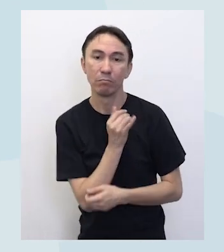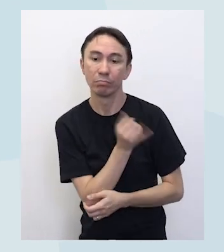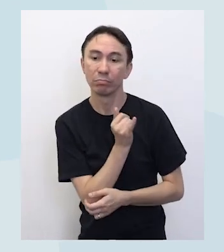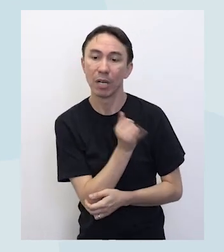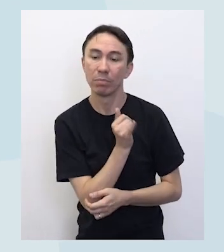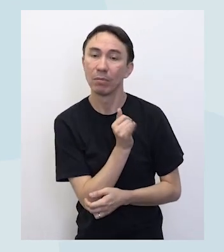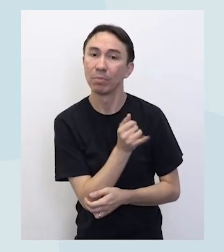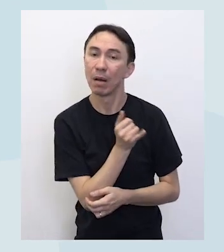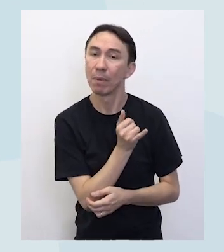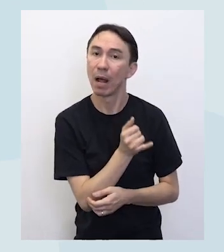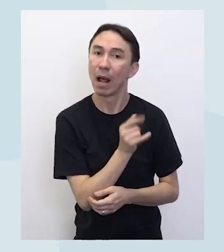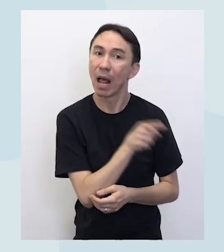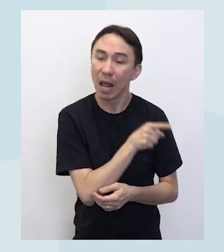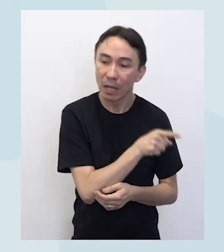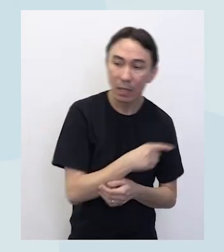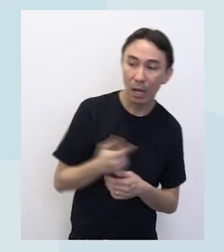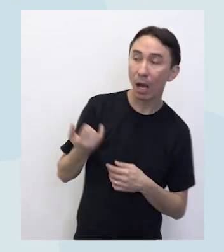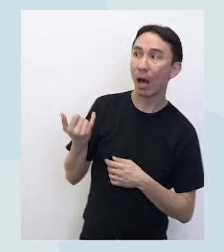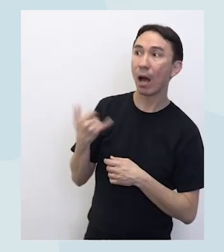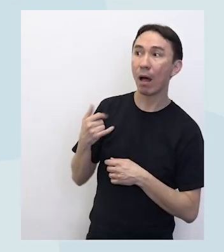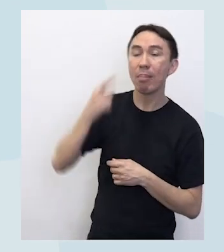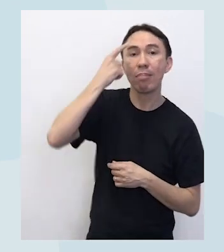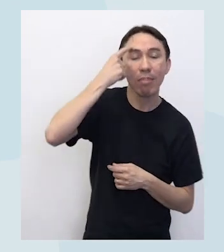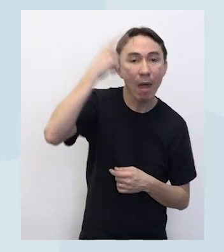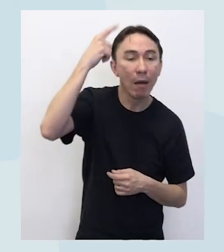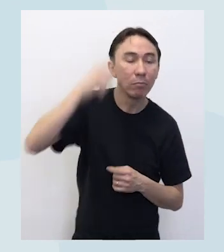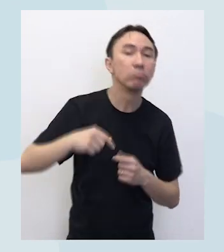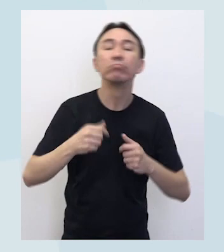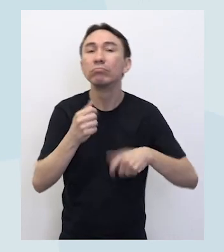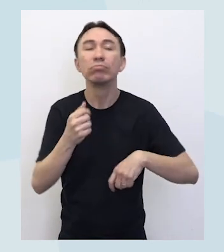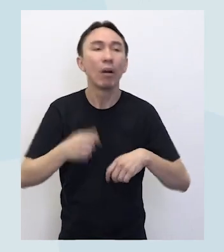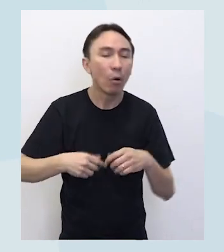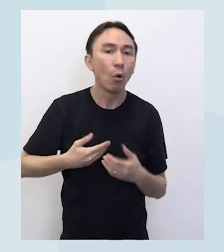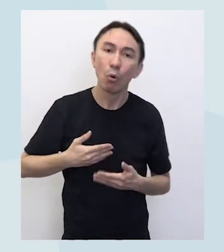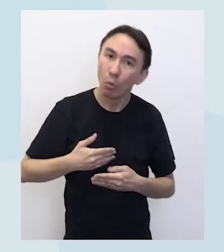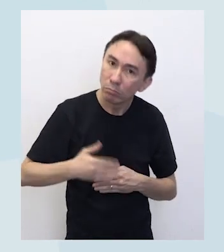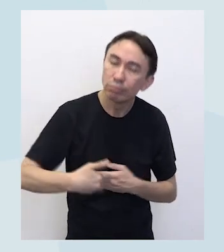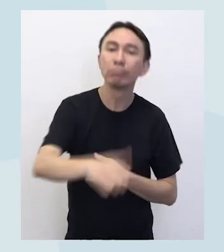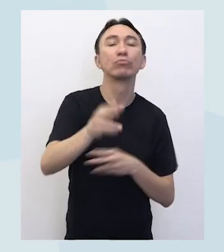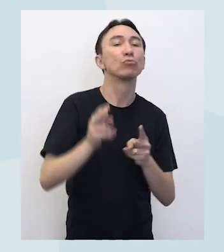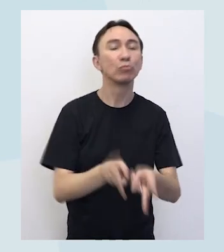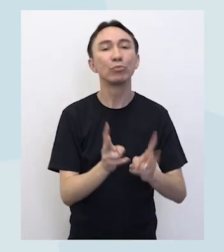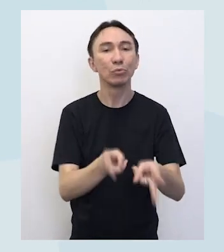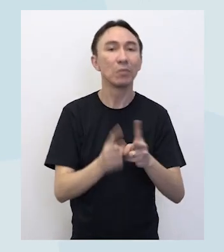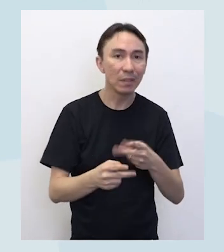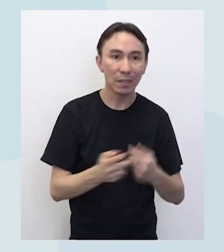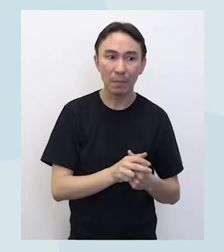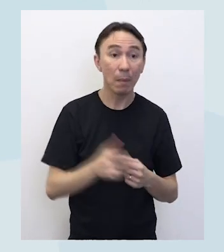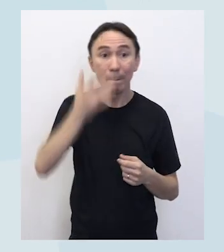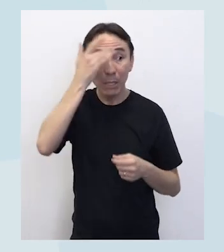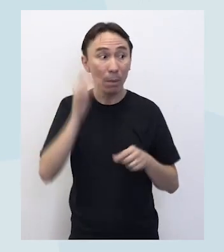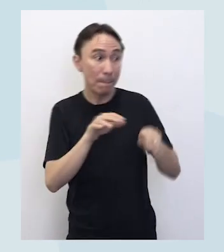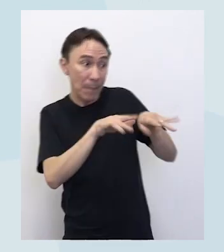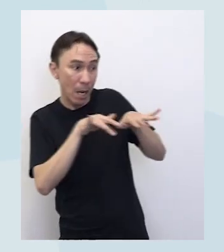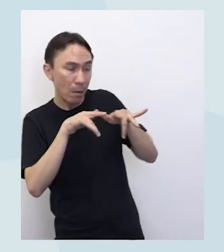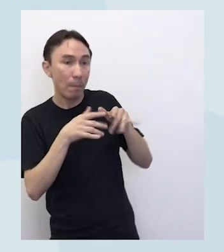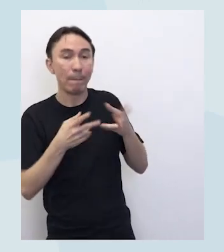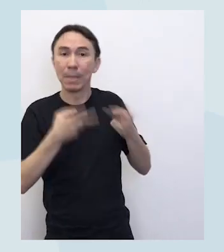falava para ele a deixa dele para que ele continuasse, então, né, a peça sem que ninguém percebesse.